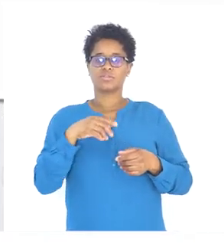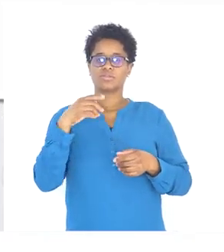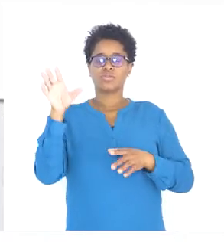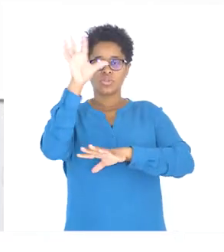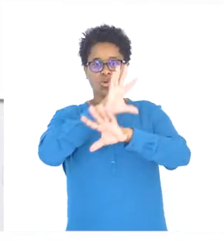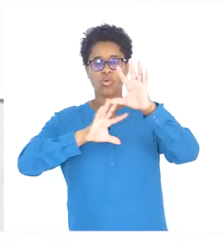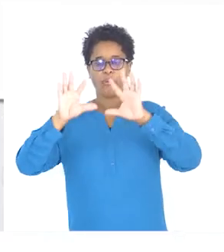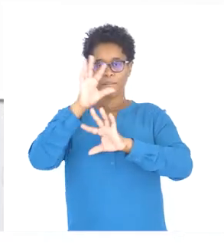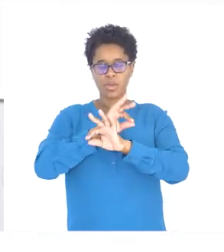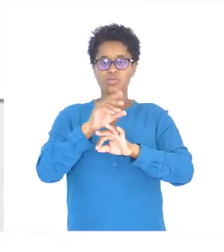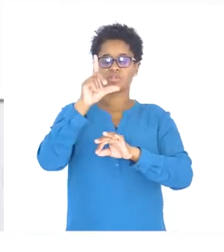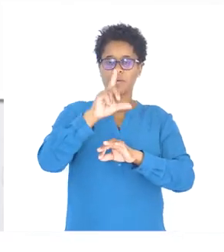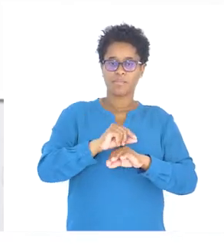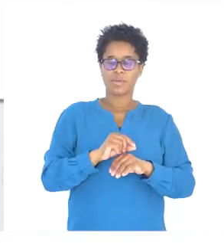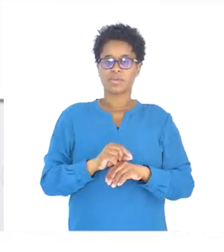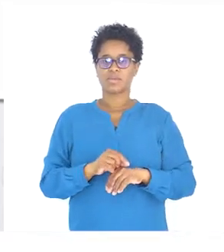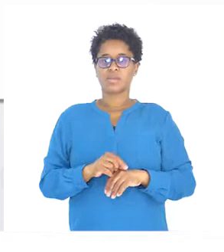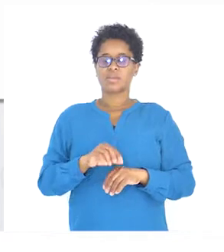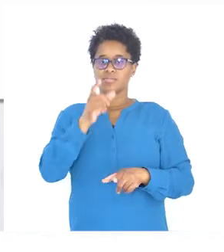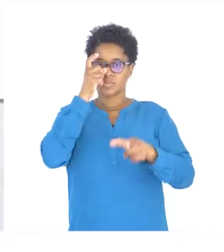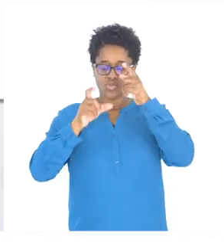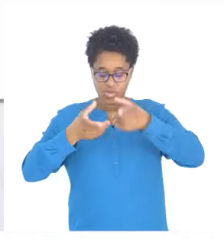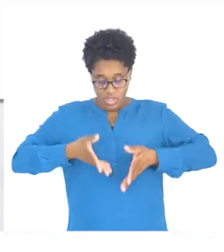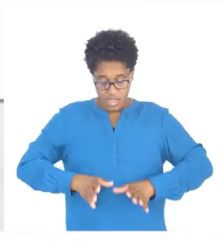Isso. Dos europeus e dos